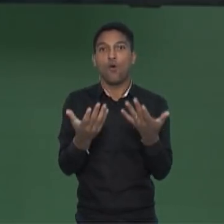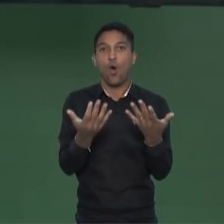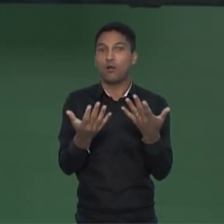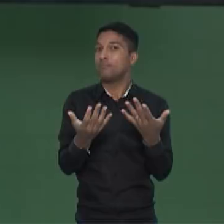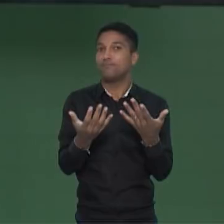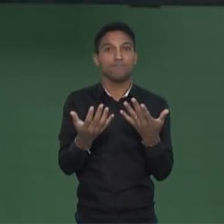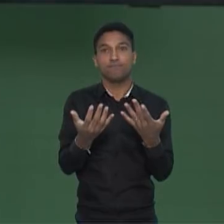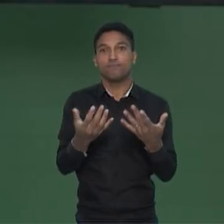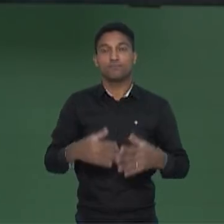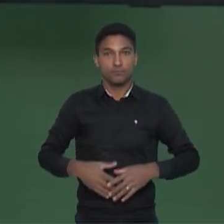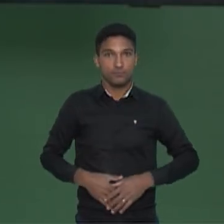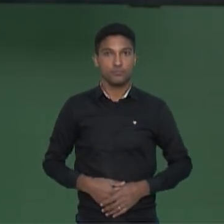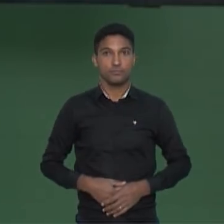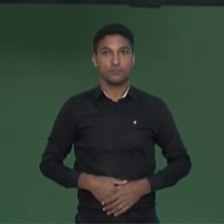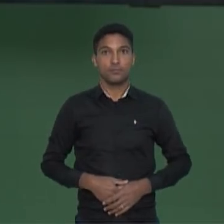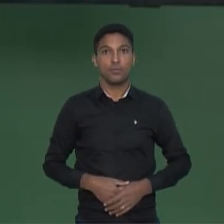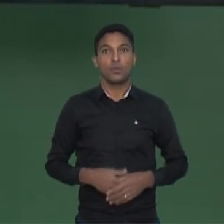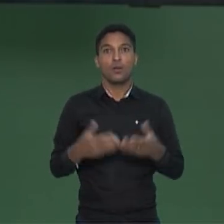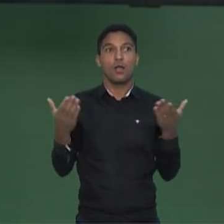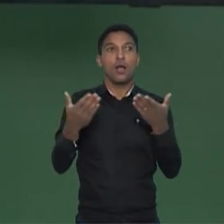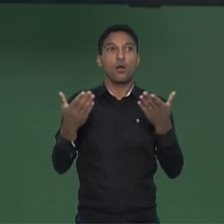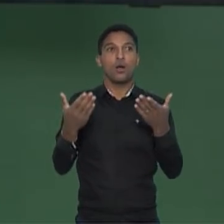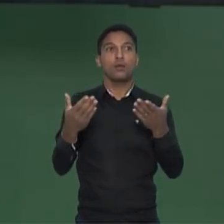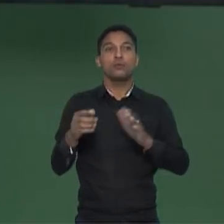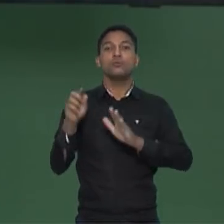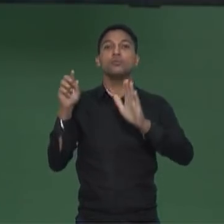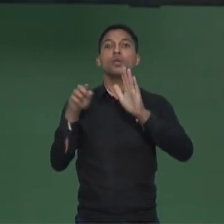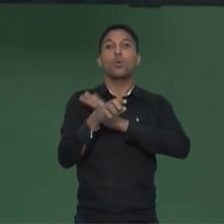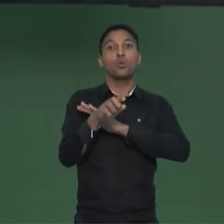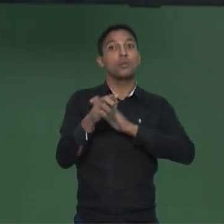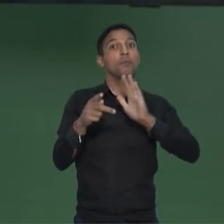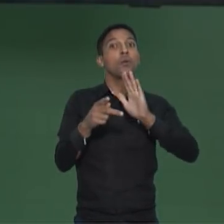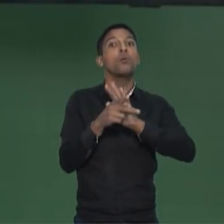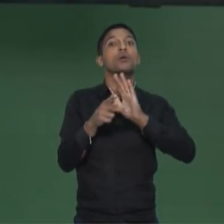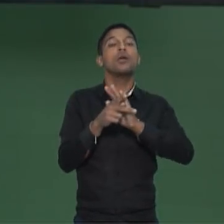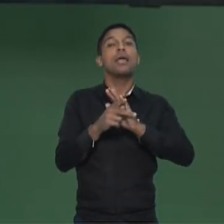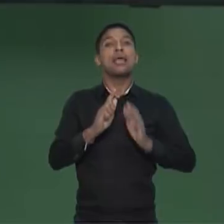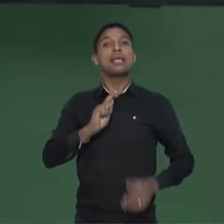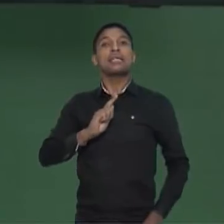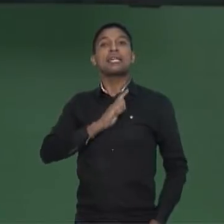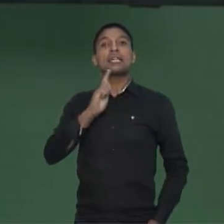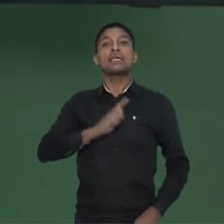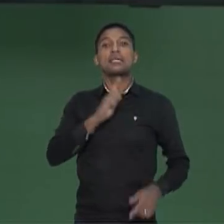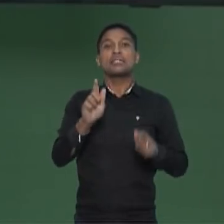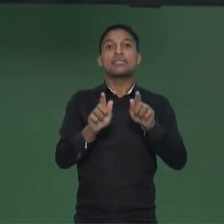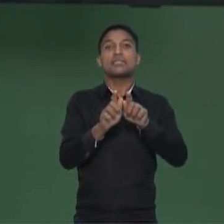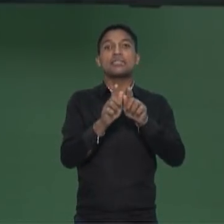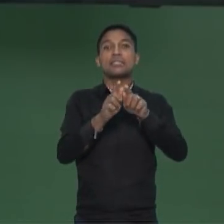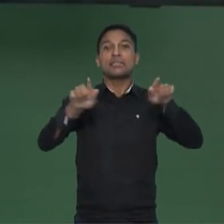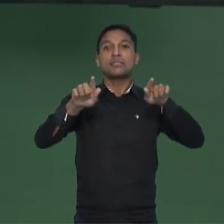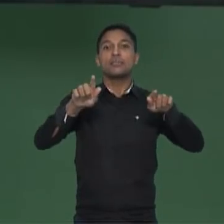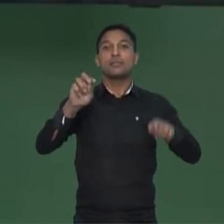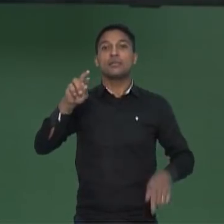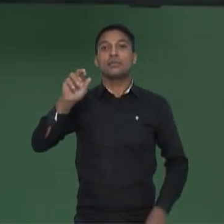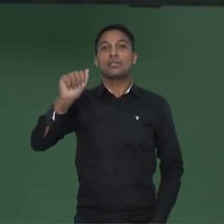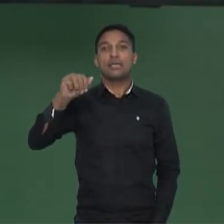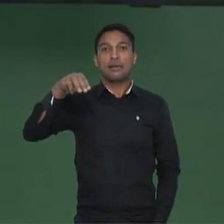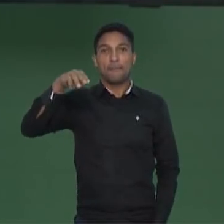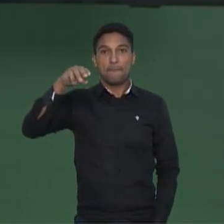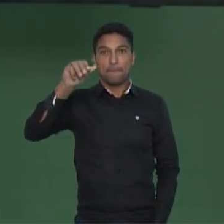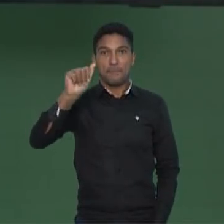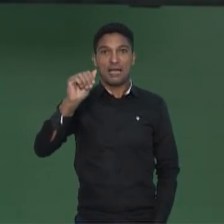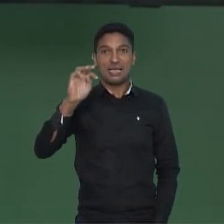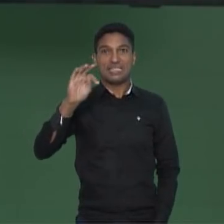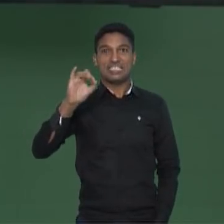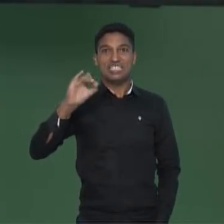Próxima questão, nós vamos entrar na questão gramatical do verbo, da regência. Então preste atenção aí, redobrada